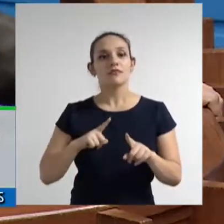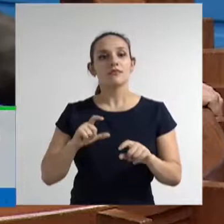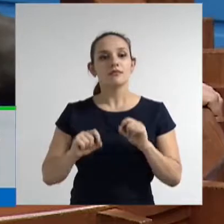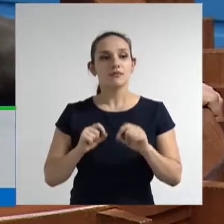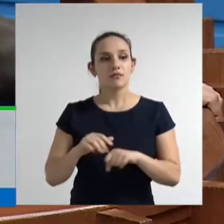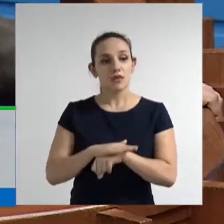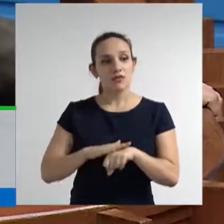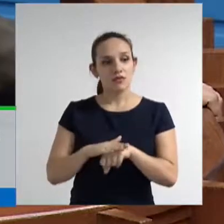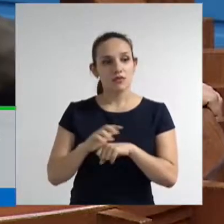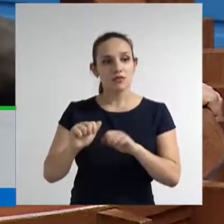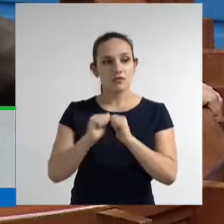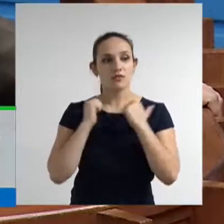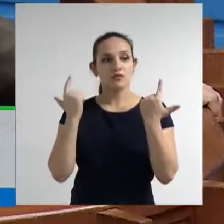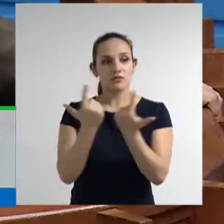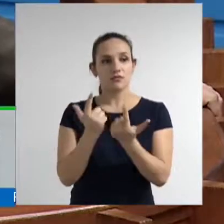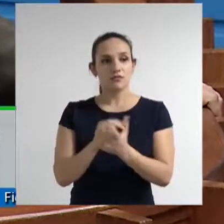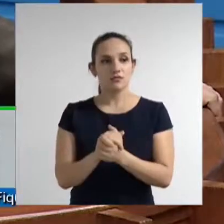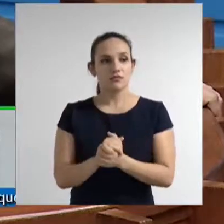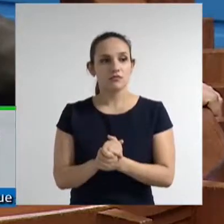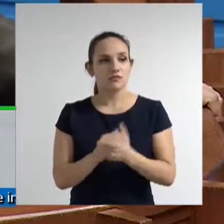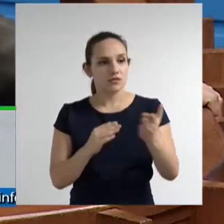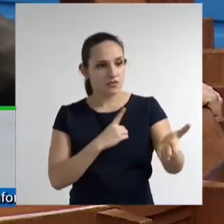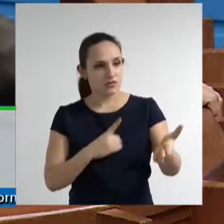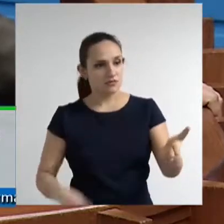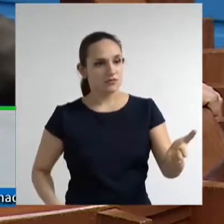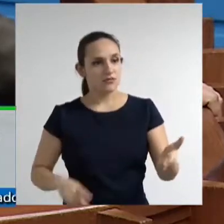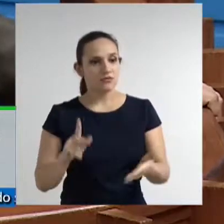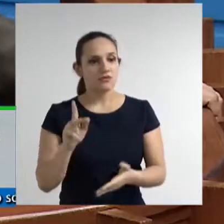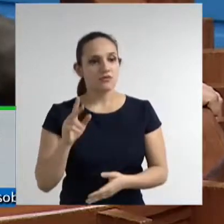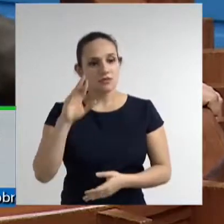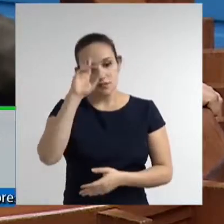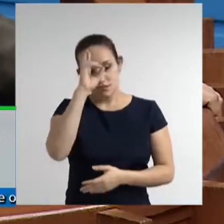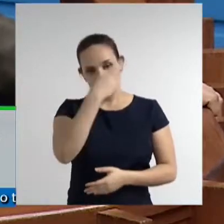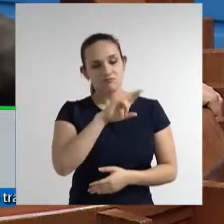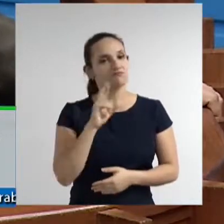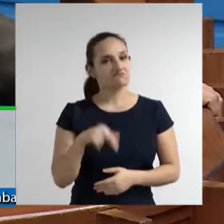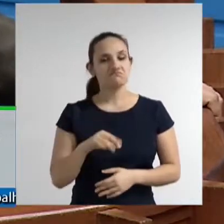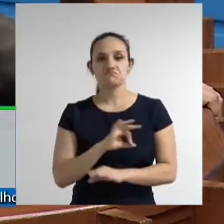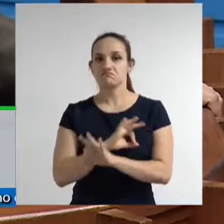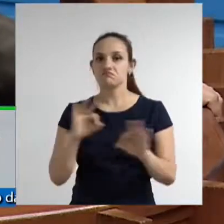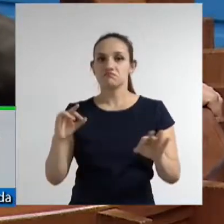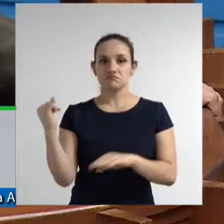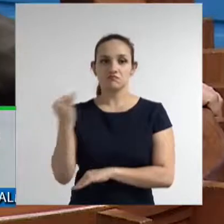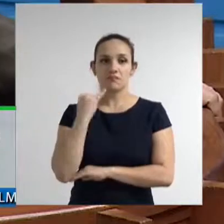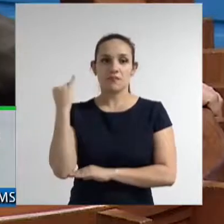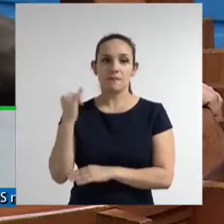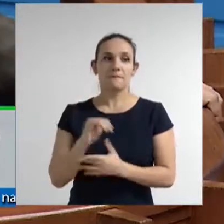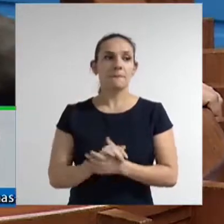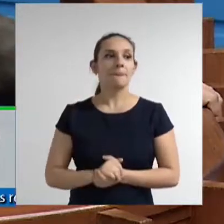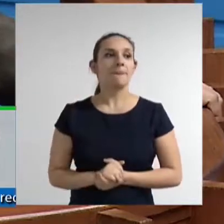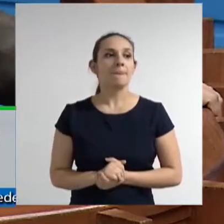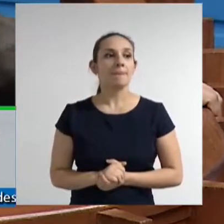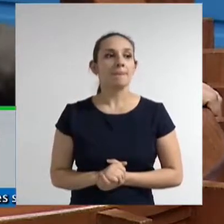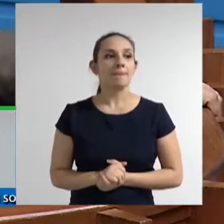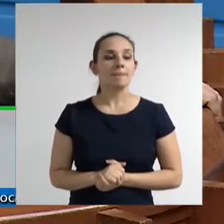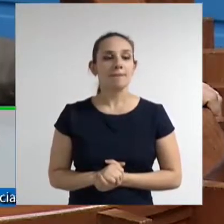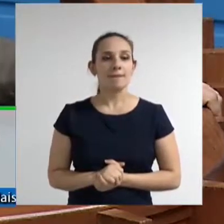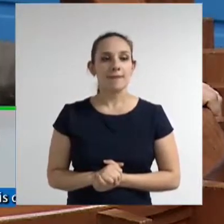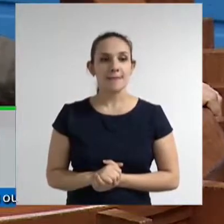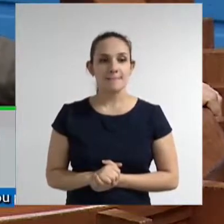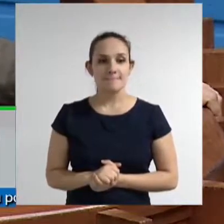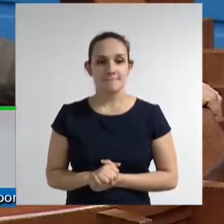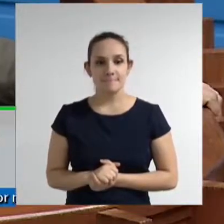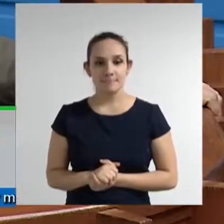Assembleia exerceu um papel, deputado Rinaldo, estratégico, importante. Não é o que acontece